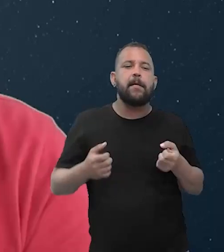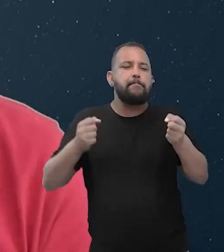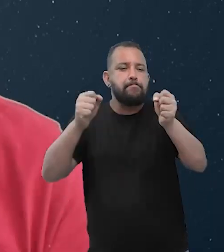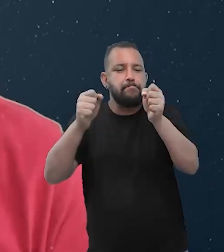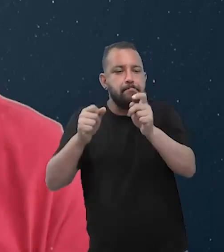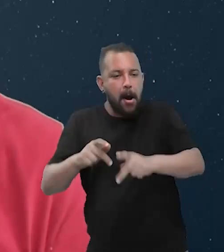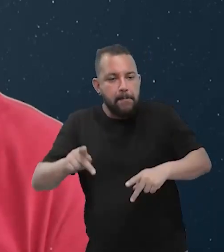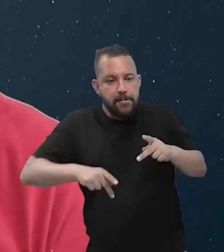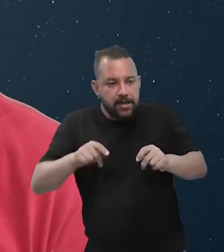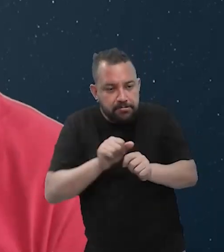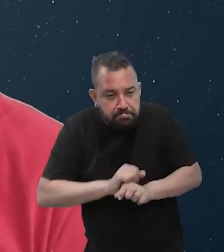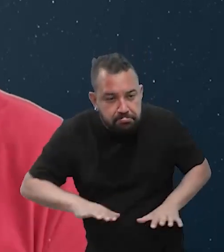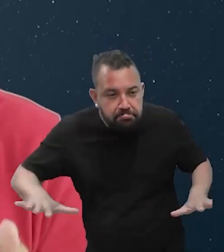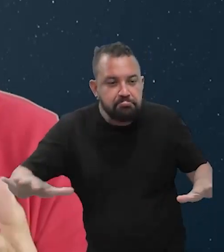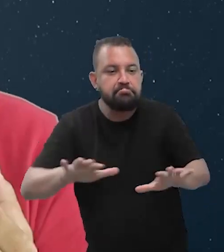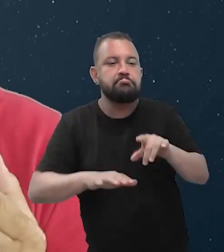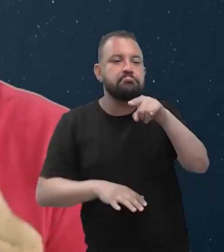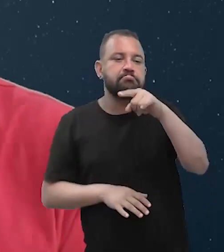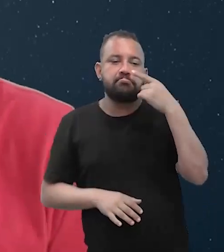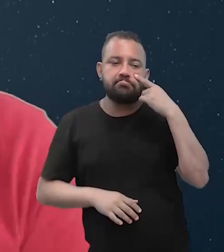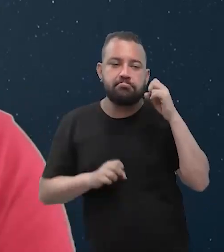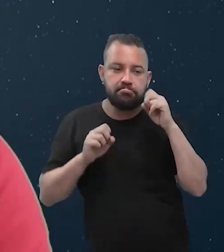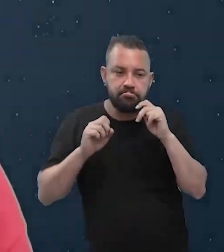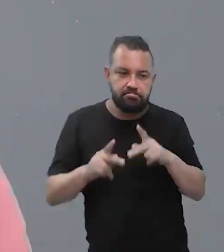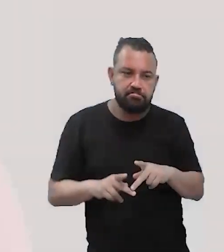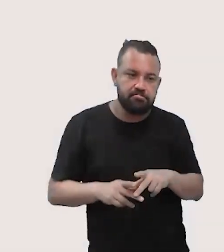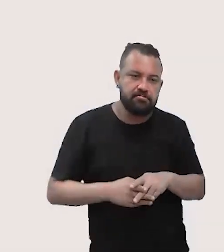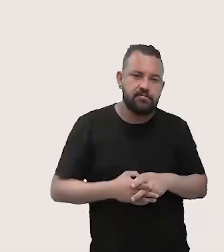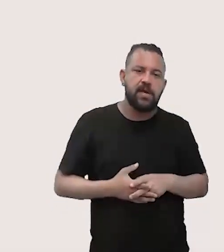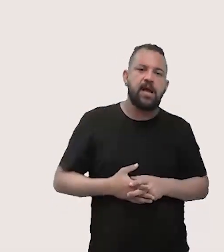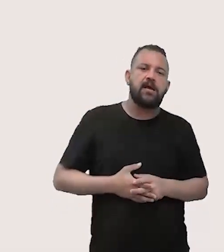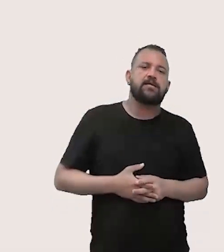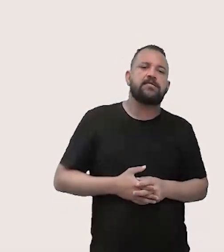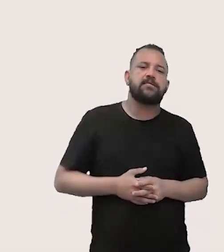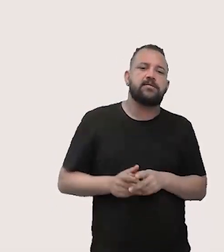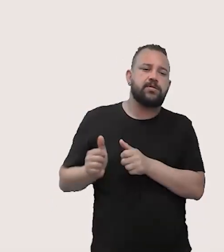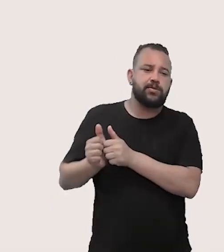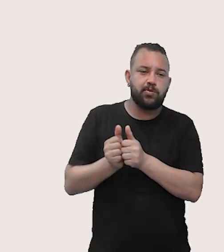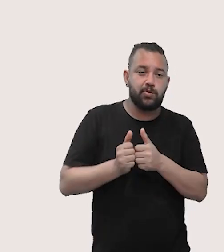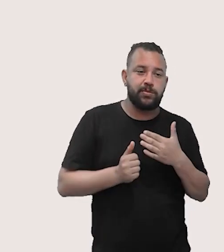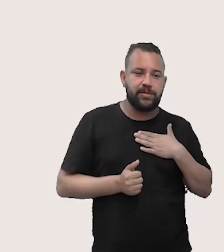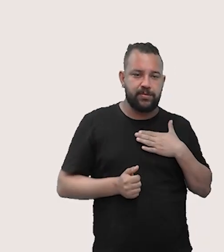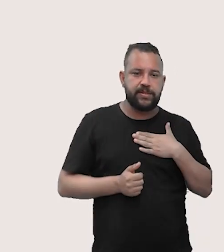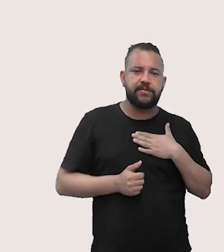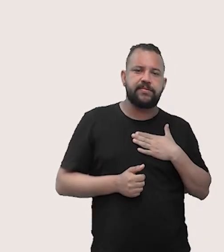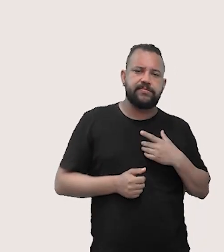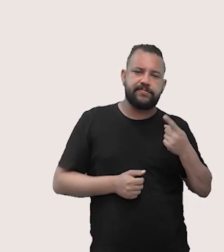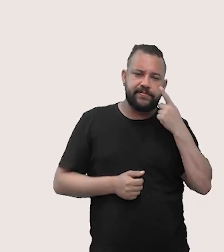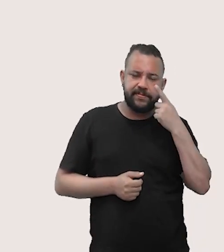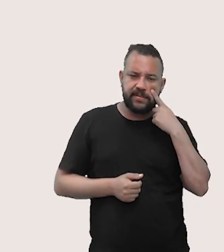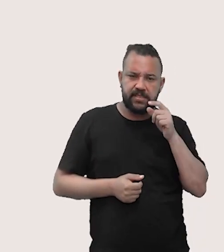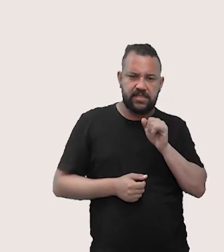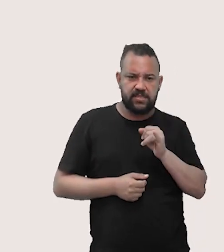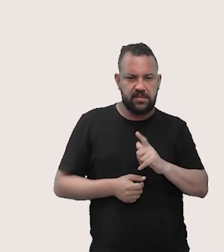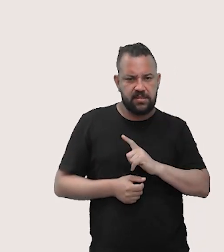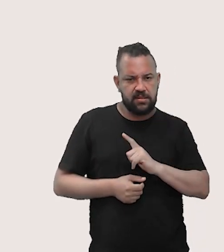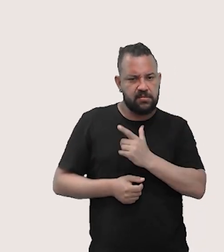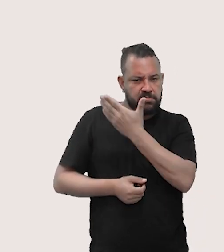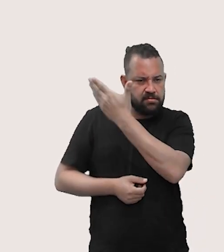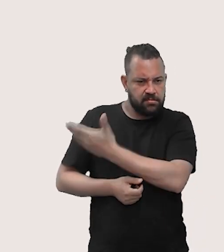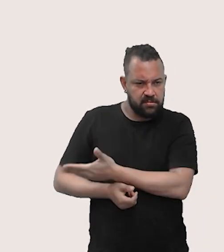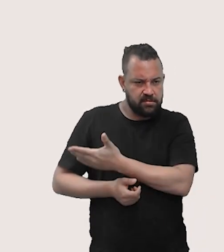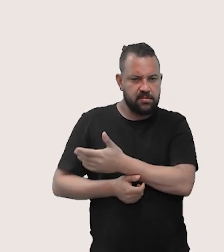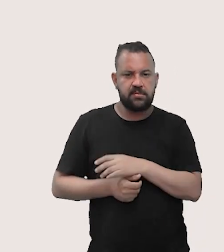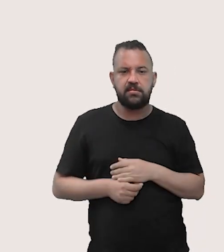onde elas foram retiradas, beleza? Então, acompanha comigo, vê só, preste atenção agora. Se eu tenho aí essas idades ordenadas